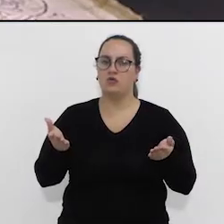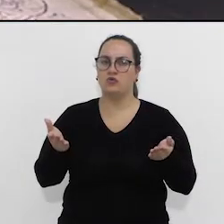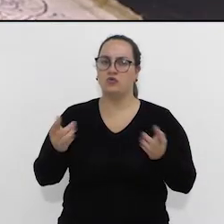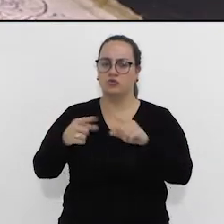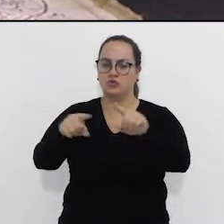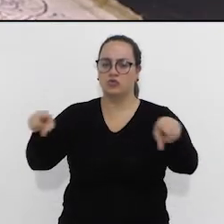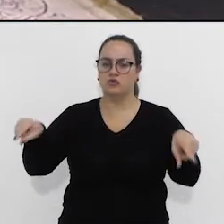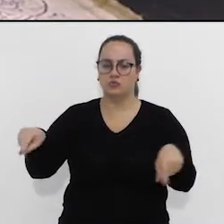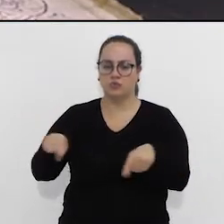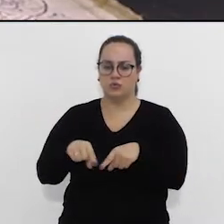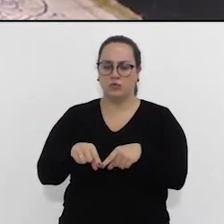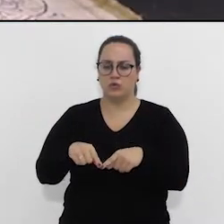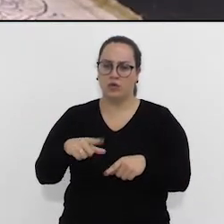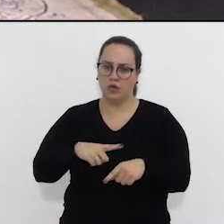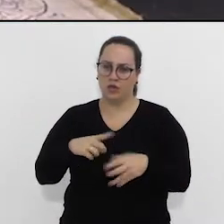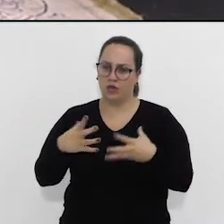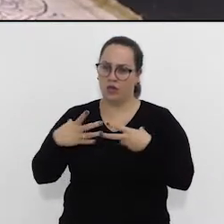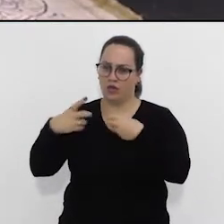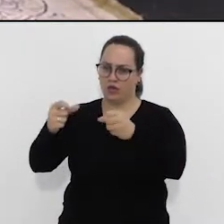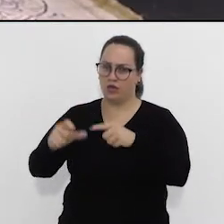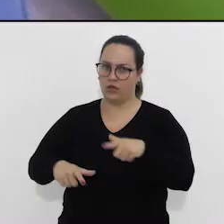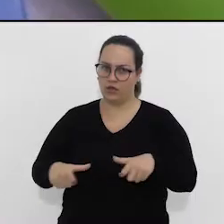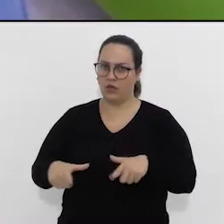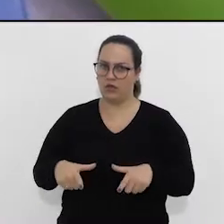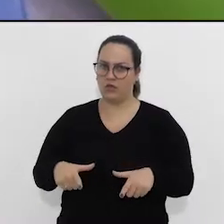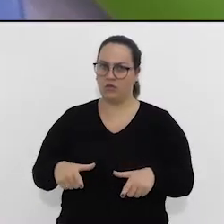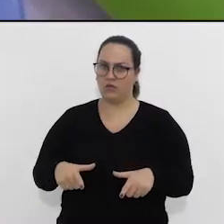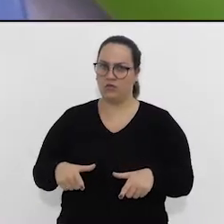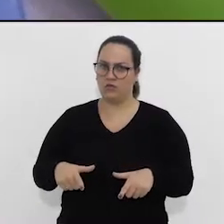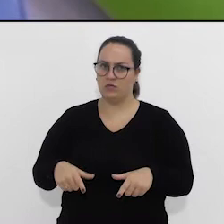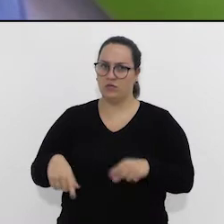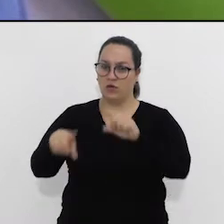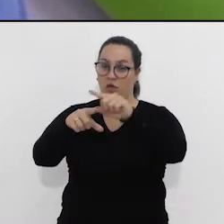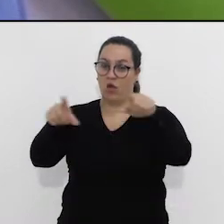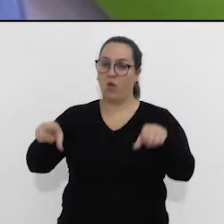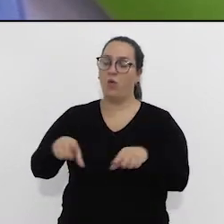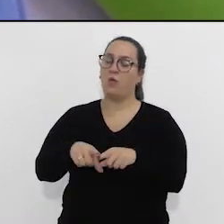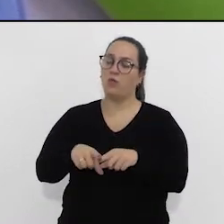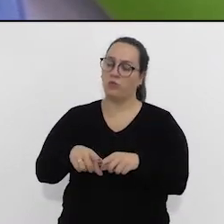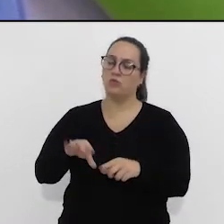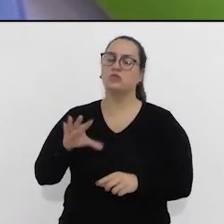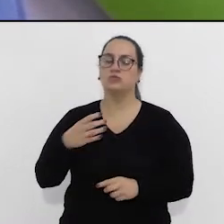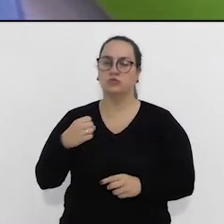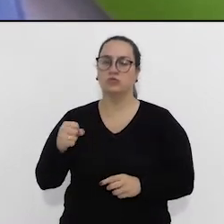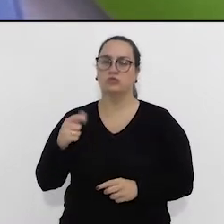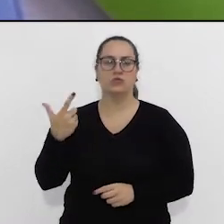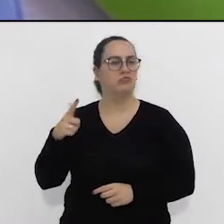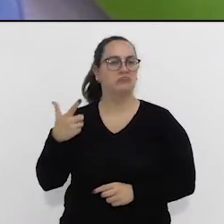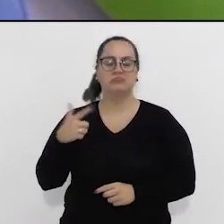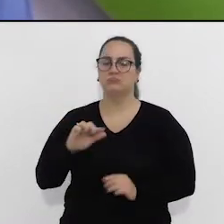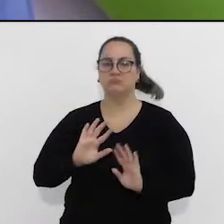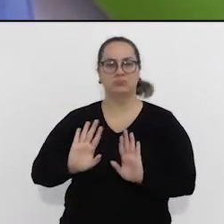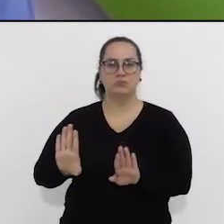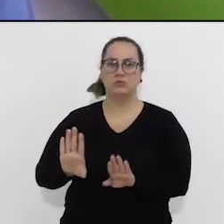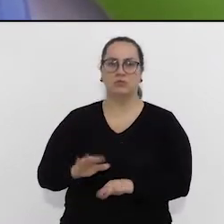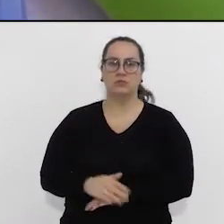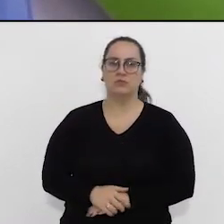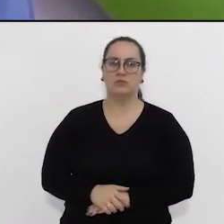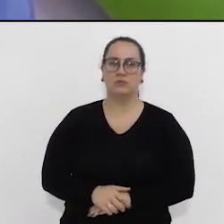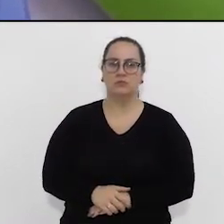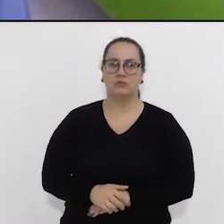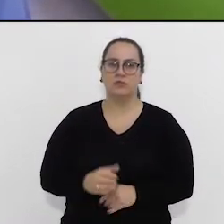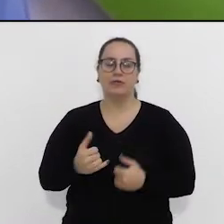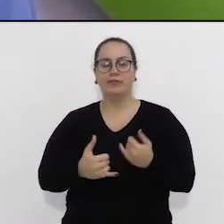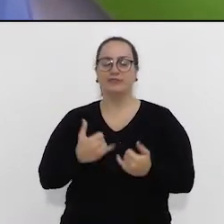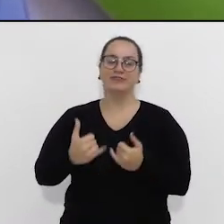Industrial é tem condições de receber empresas é alguns terrenos teria assim outros não teria mais não tem condições eu